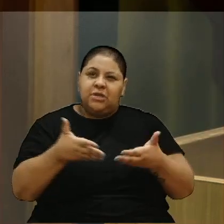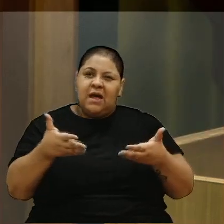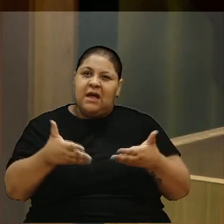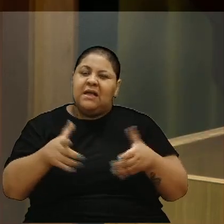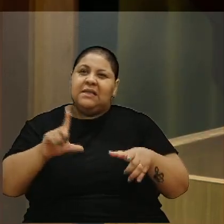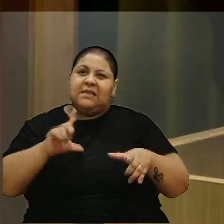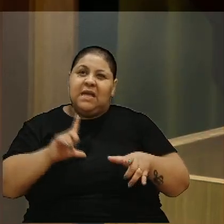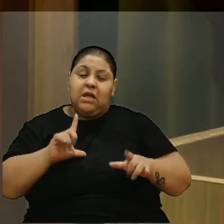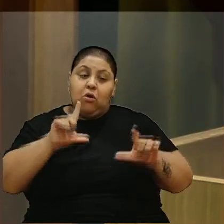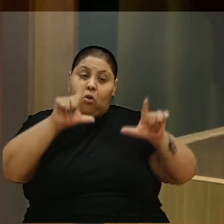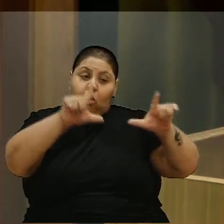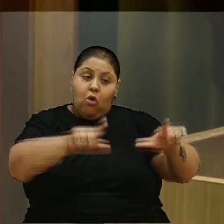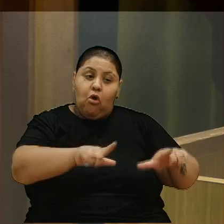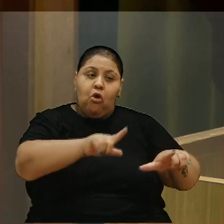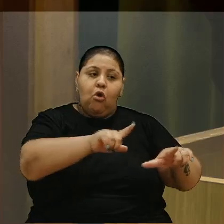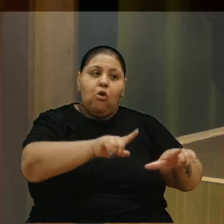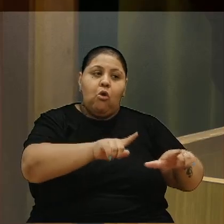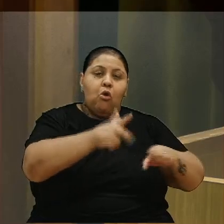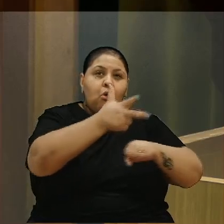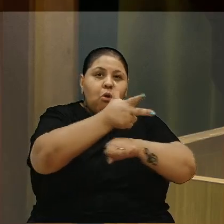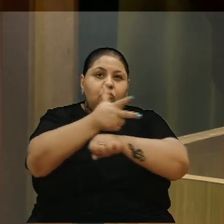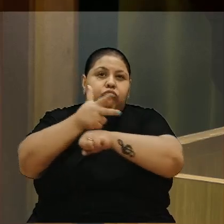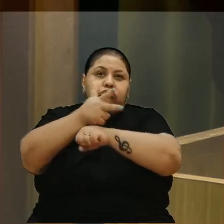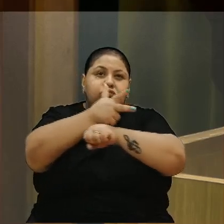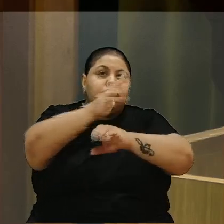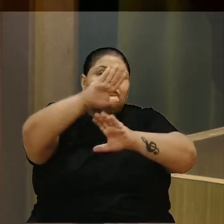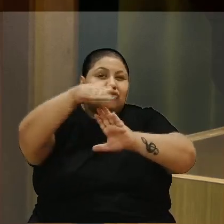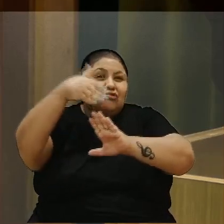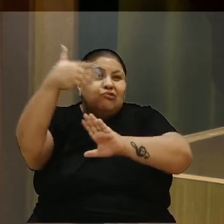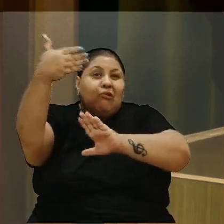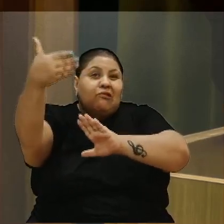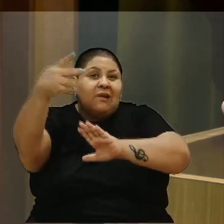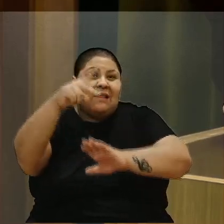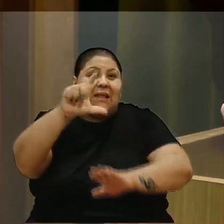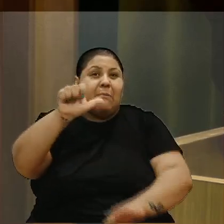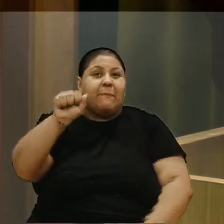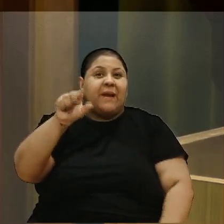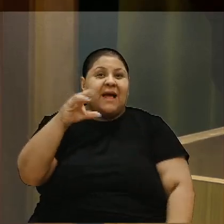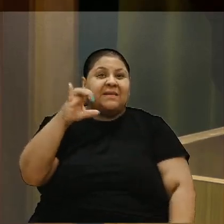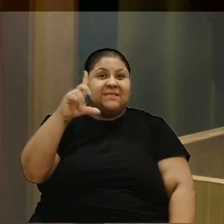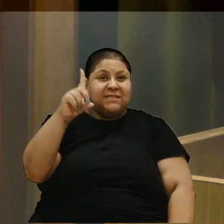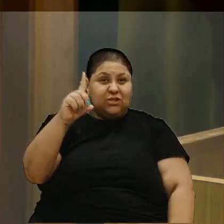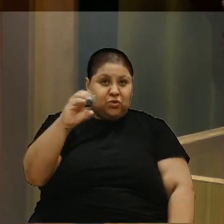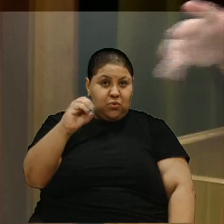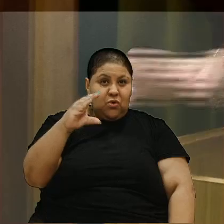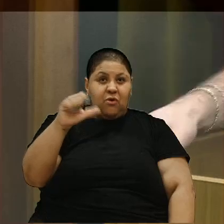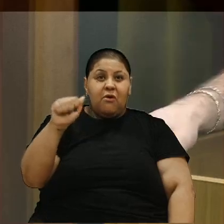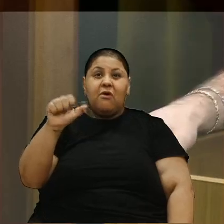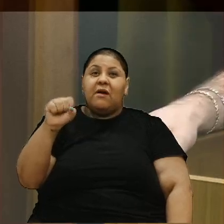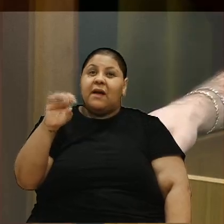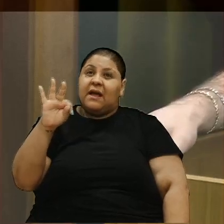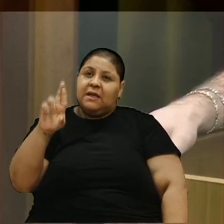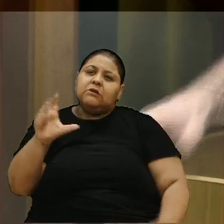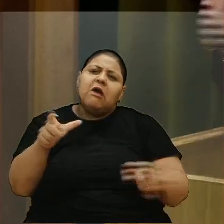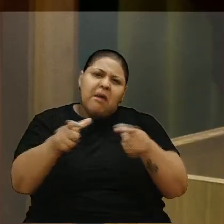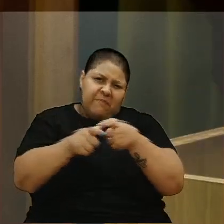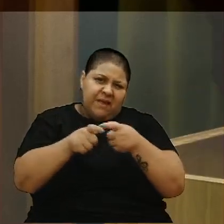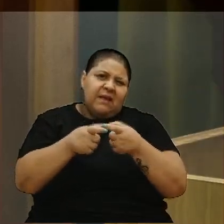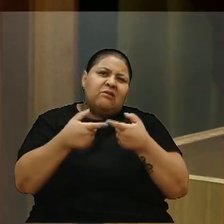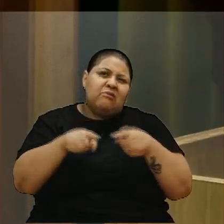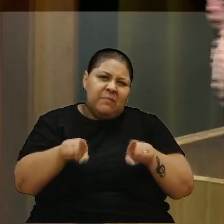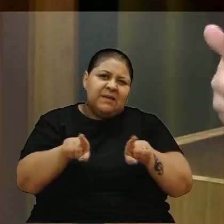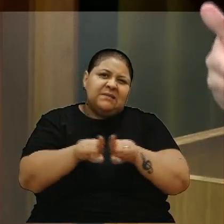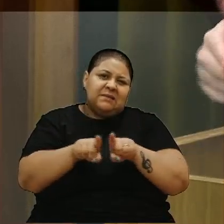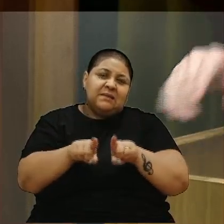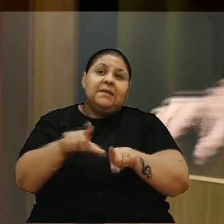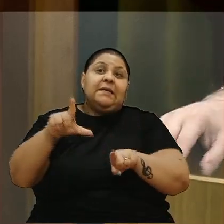o monitoramento da Guarda Municipal do outro lado, lá na Plácido de Castro. É pequeno, mas abarca. Vai abarcar